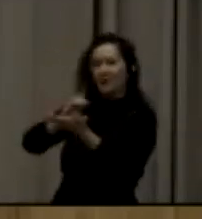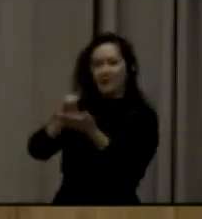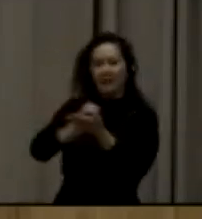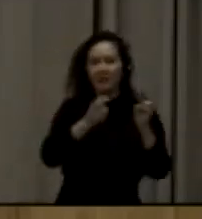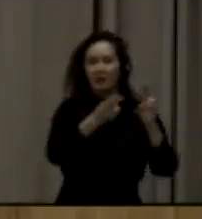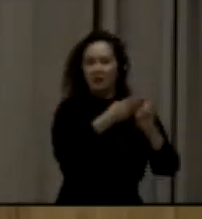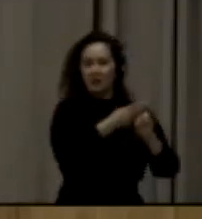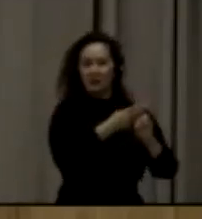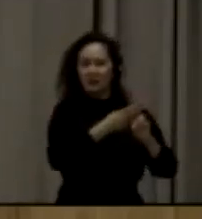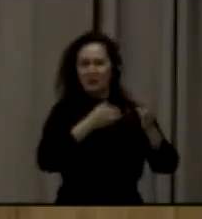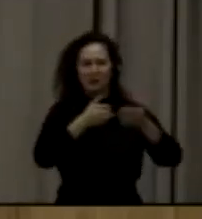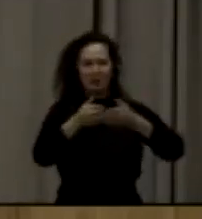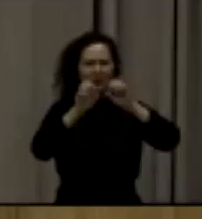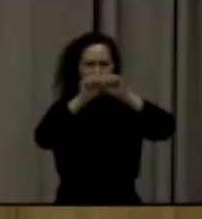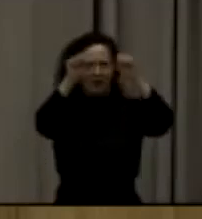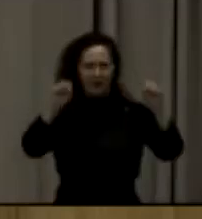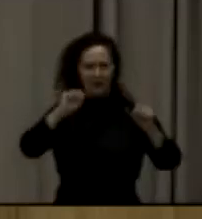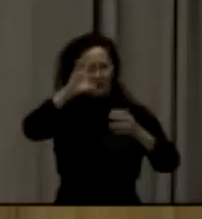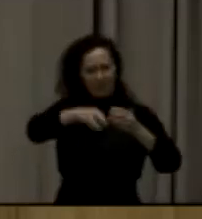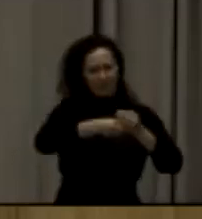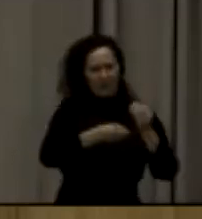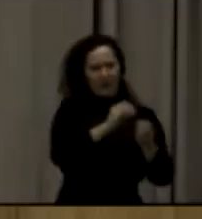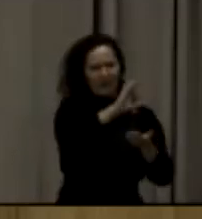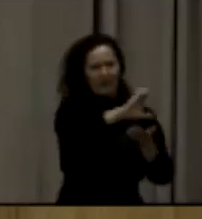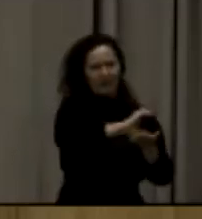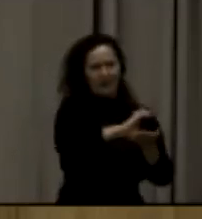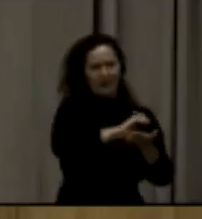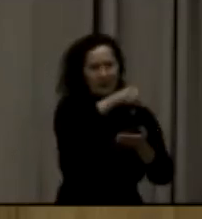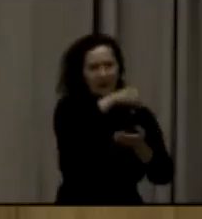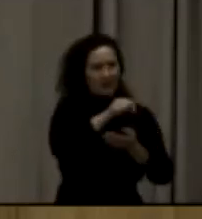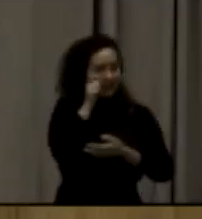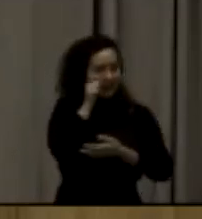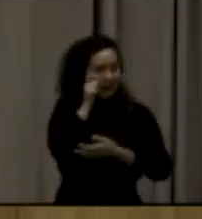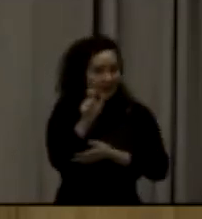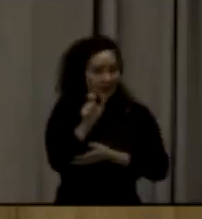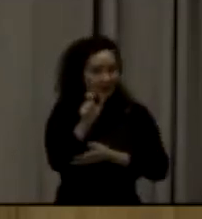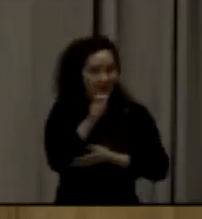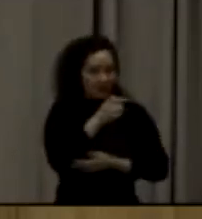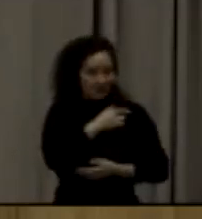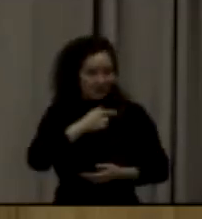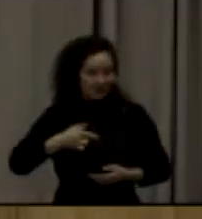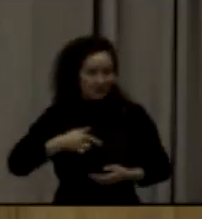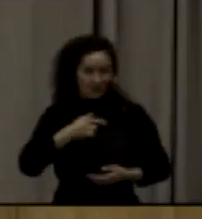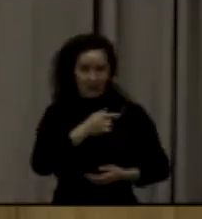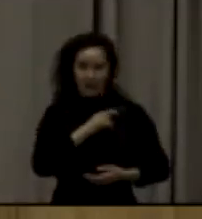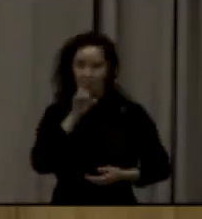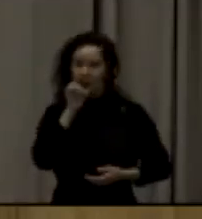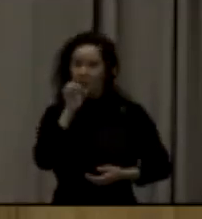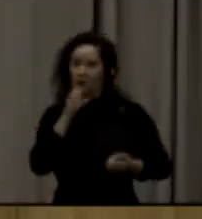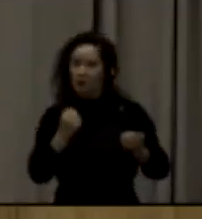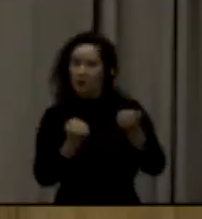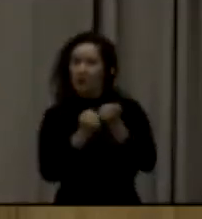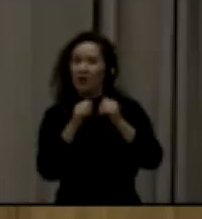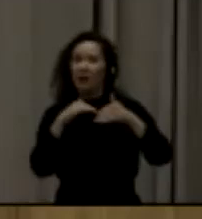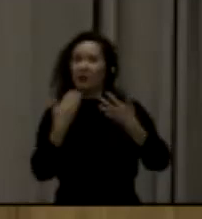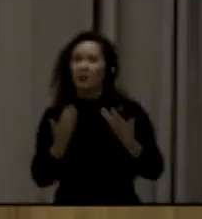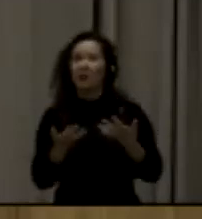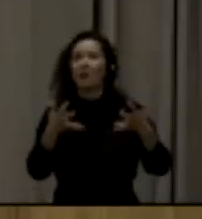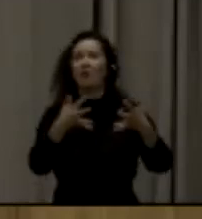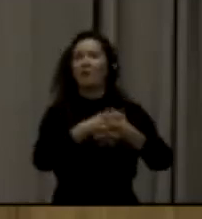Único de Saúde ou para qualquer sistema para botar no sistema de atenção à saúde que só sustenta o